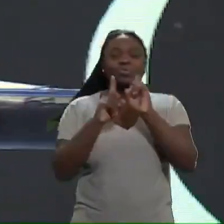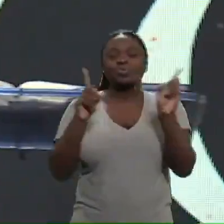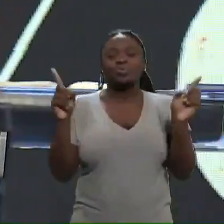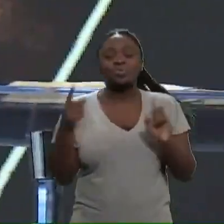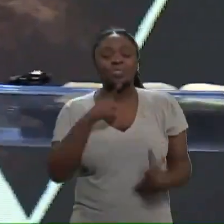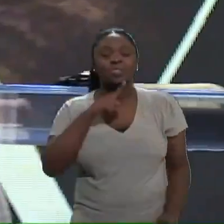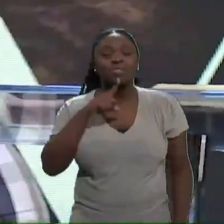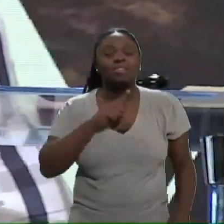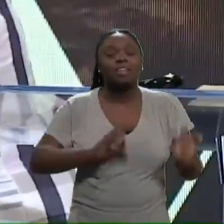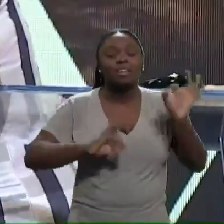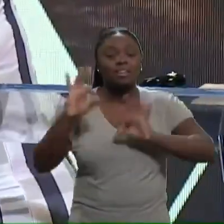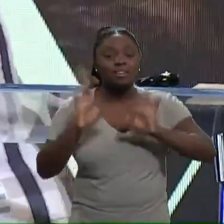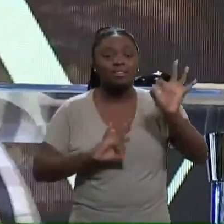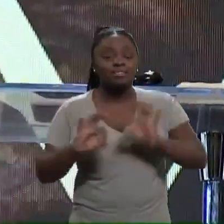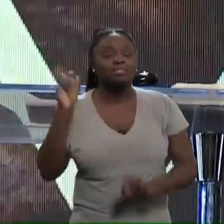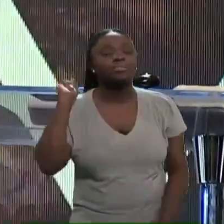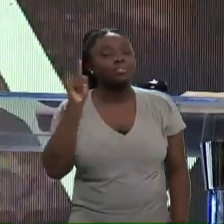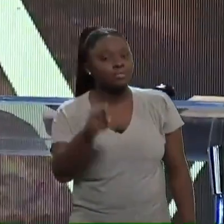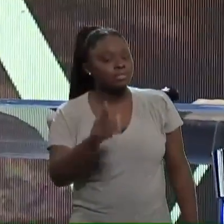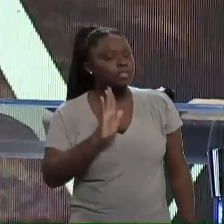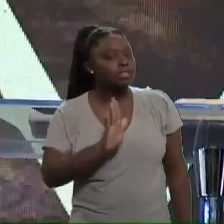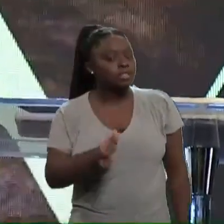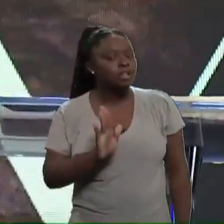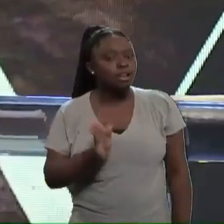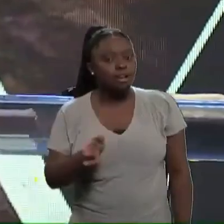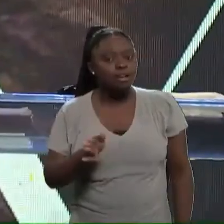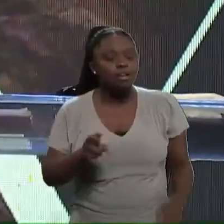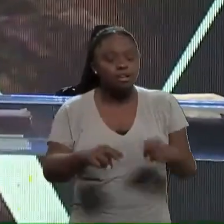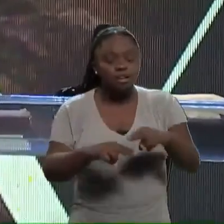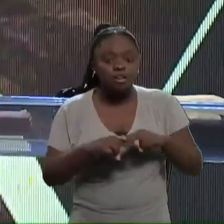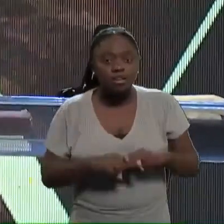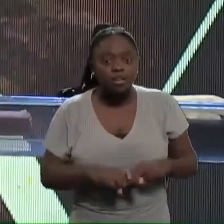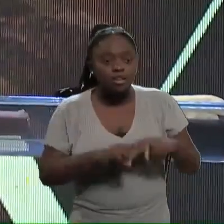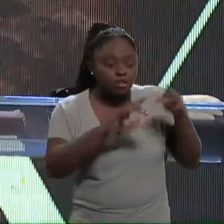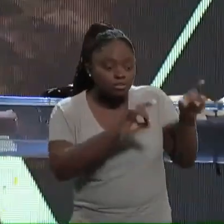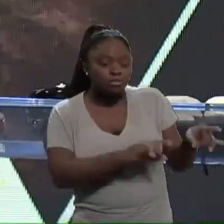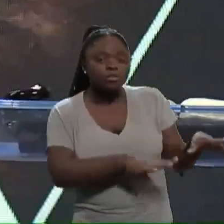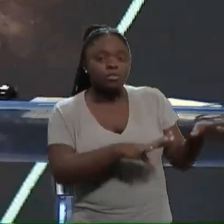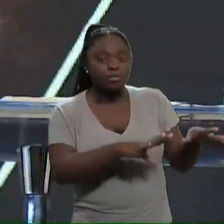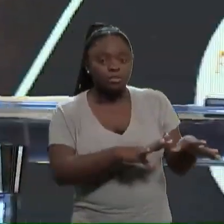eu tenho preparado para você. Solta.